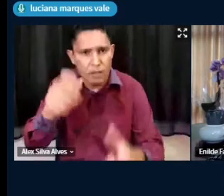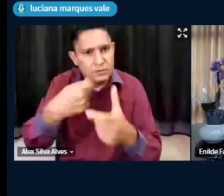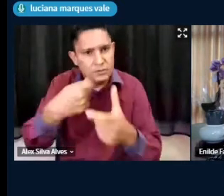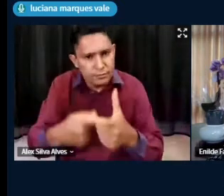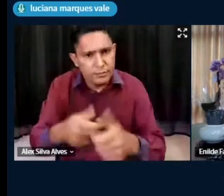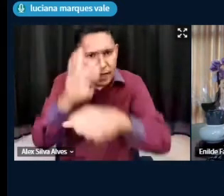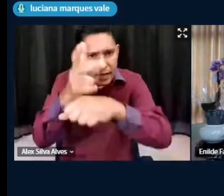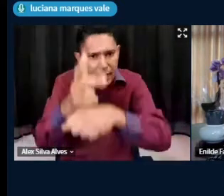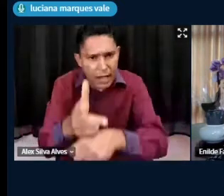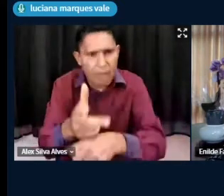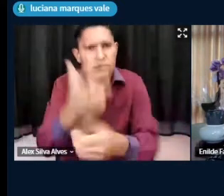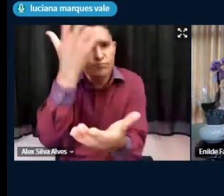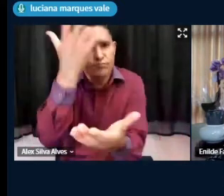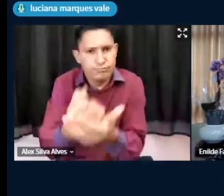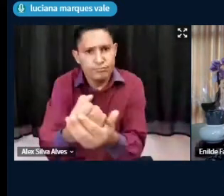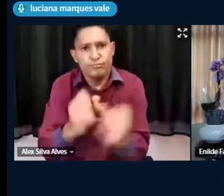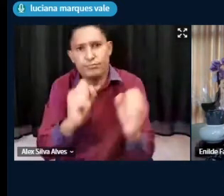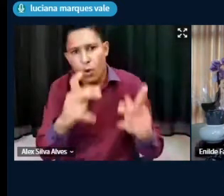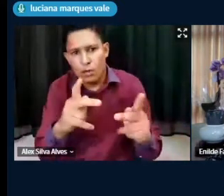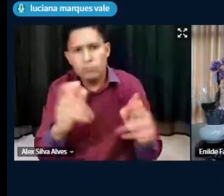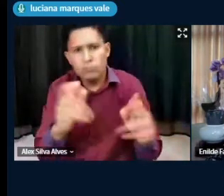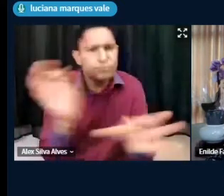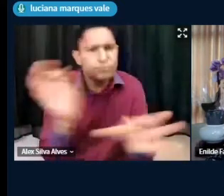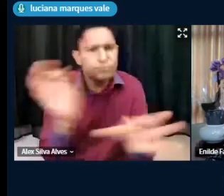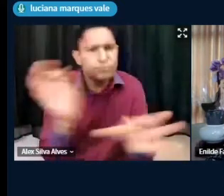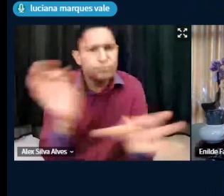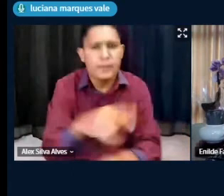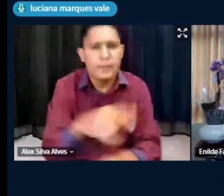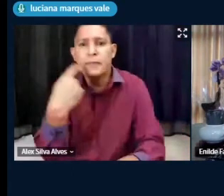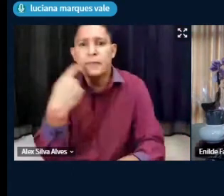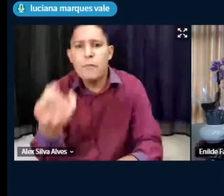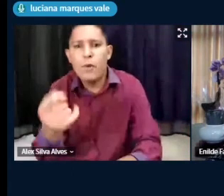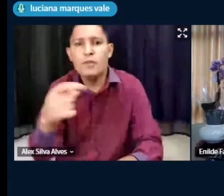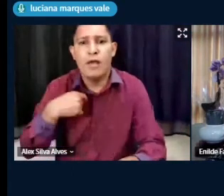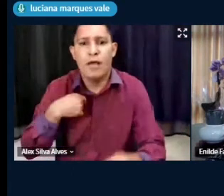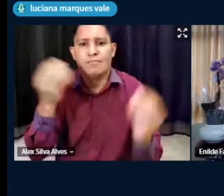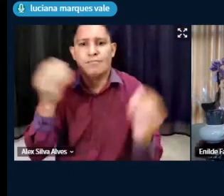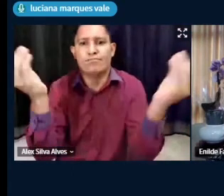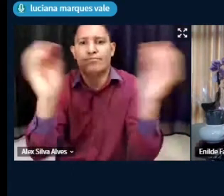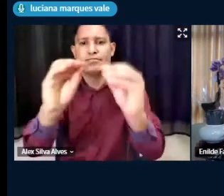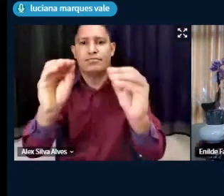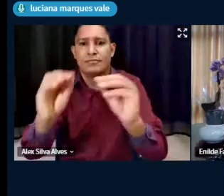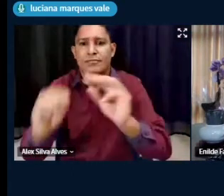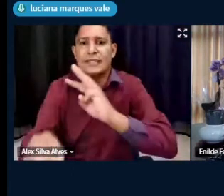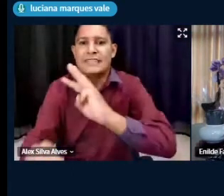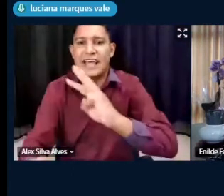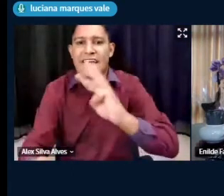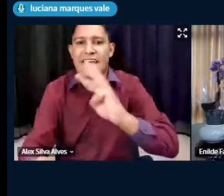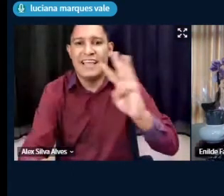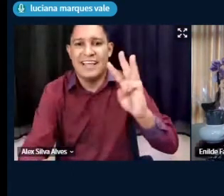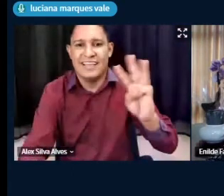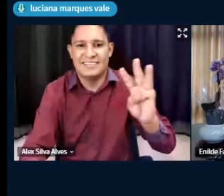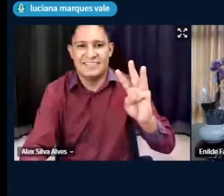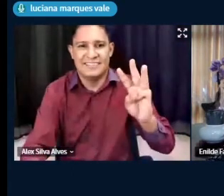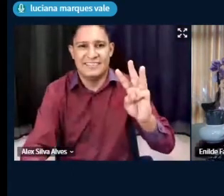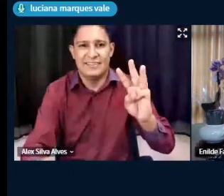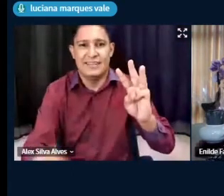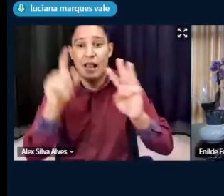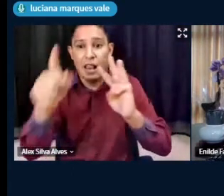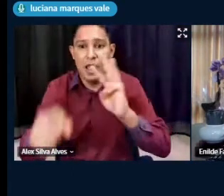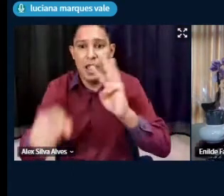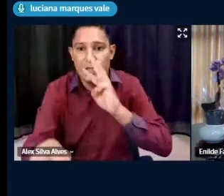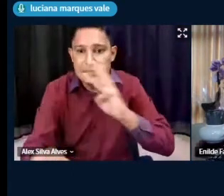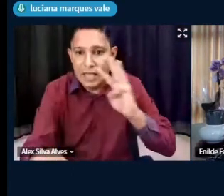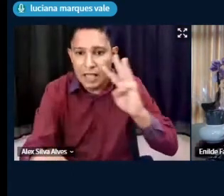essa gravação. Em seguida, os vídeos foram postados no site, onde os consulentes podem acessar o material de